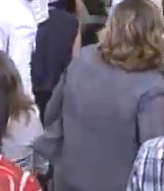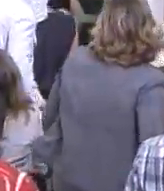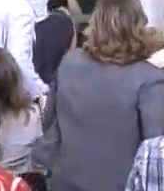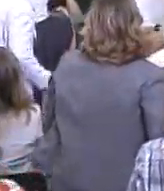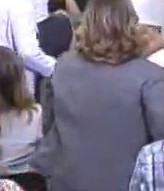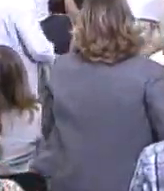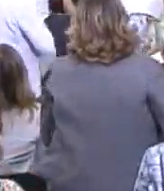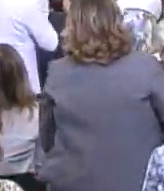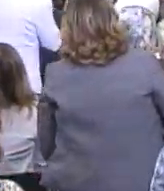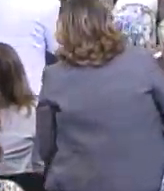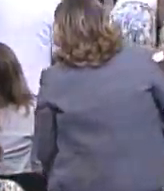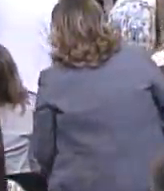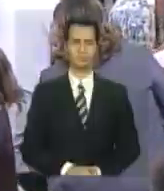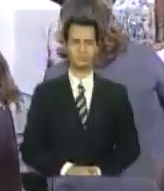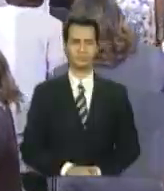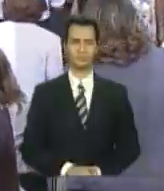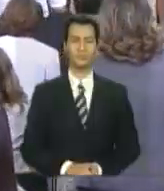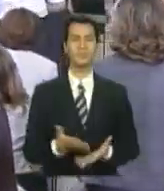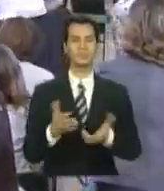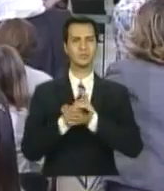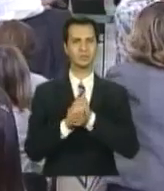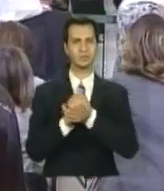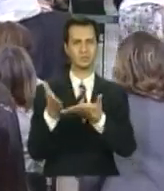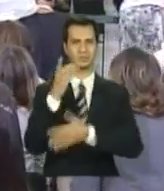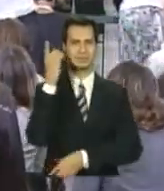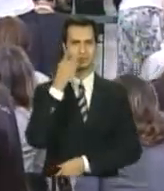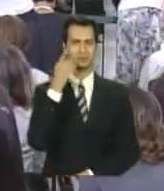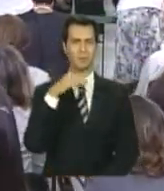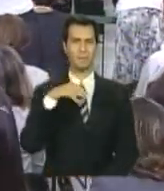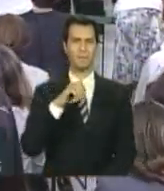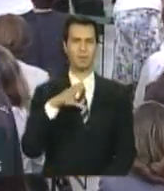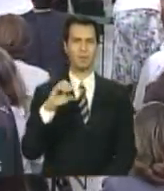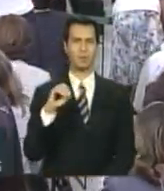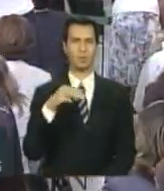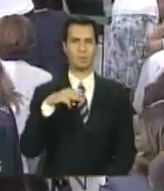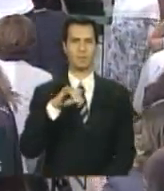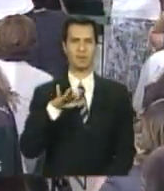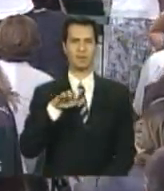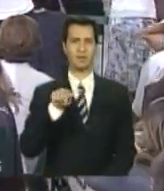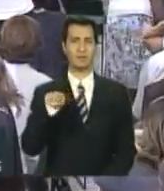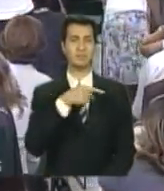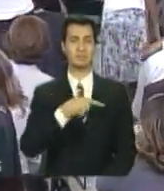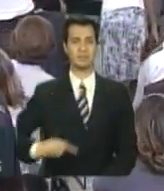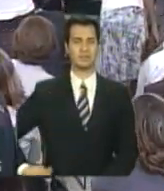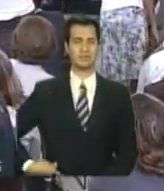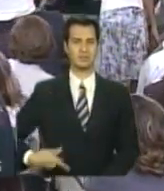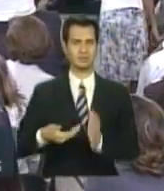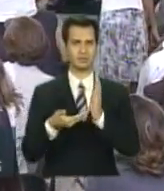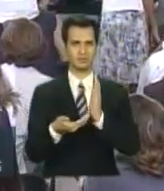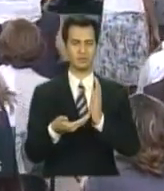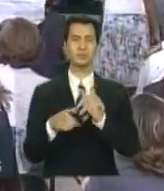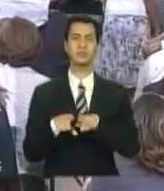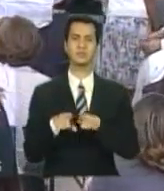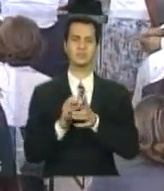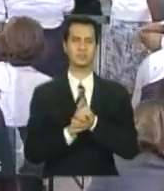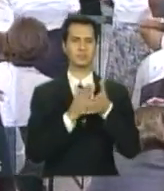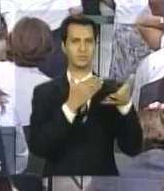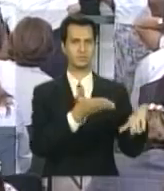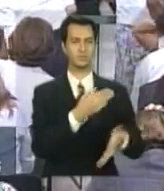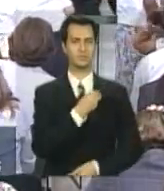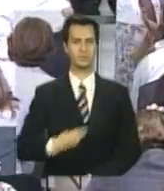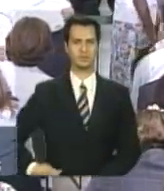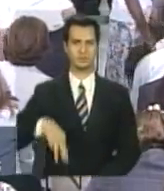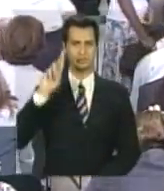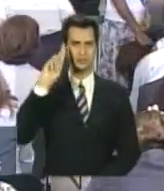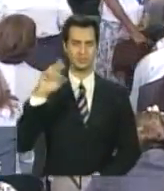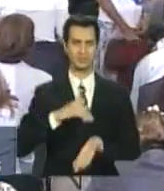Queria cumprimentar o deputado Marco Maia, presidente da Câmara dos Deputados, a ministra-chefe